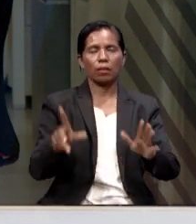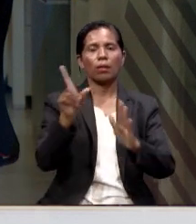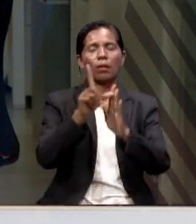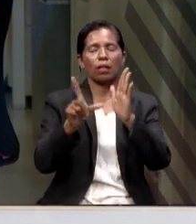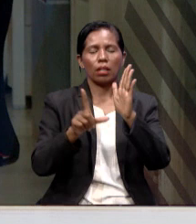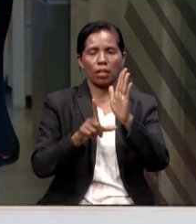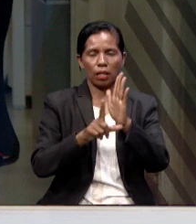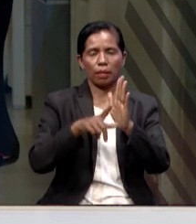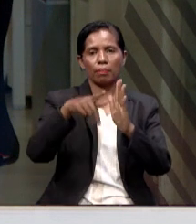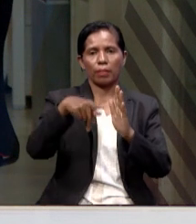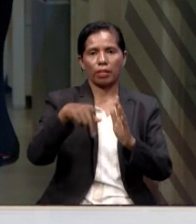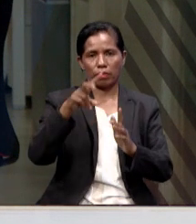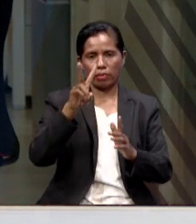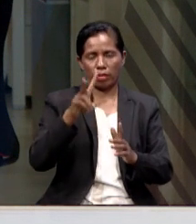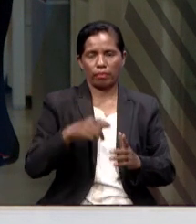vitalícia.